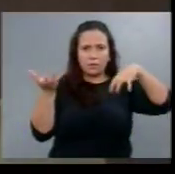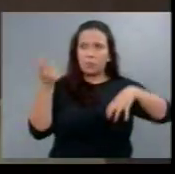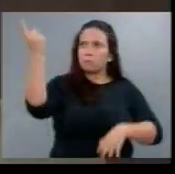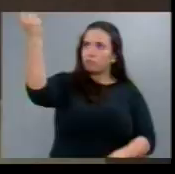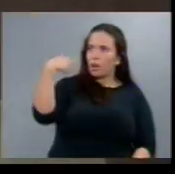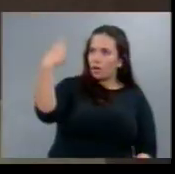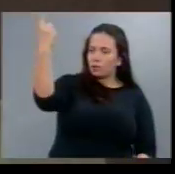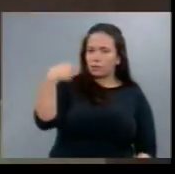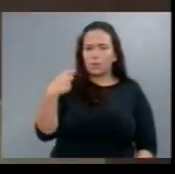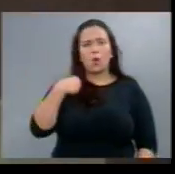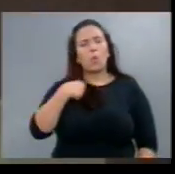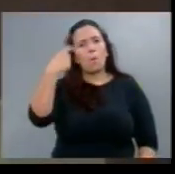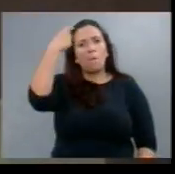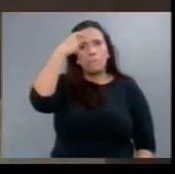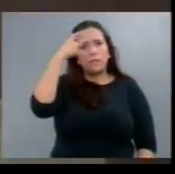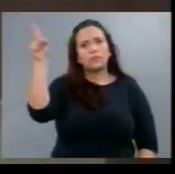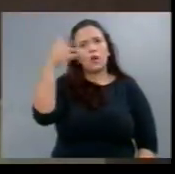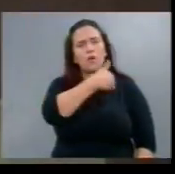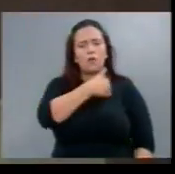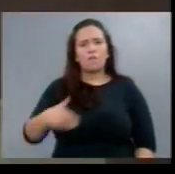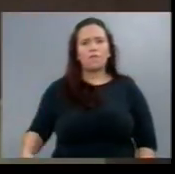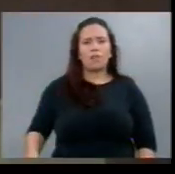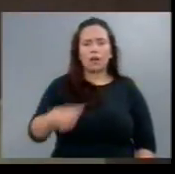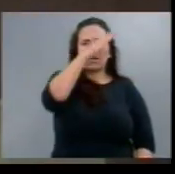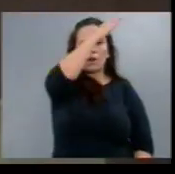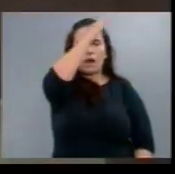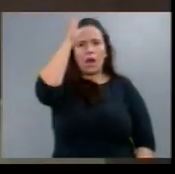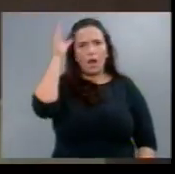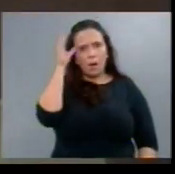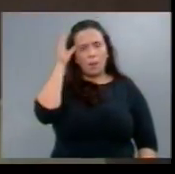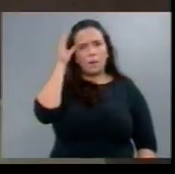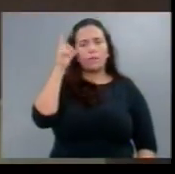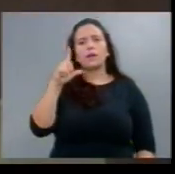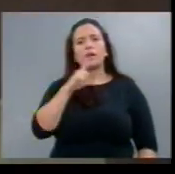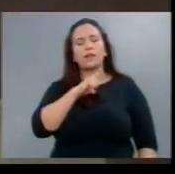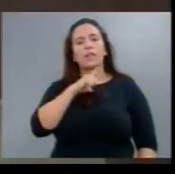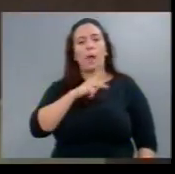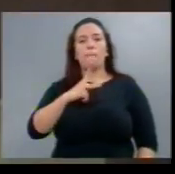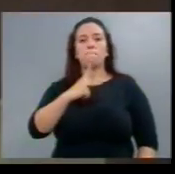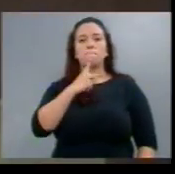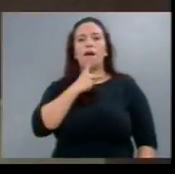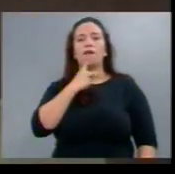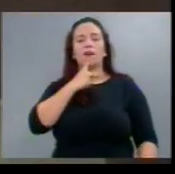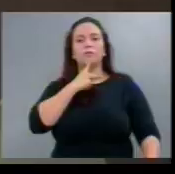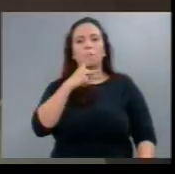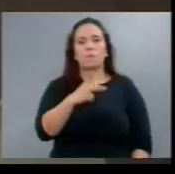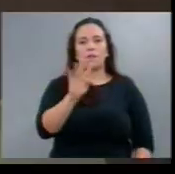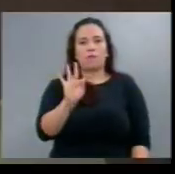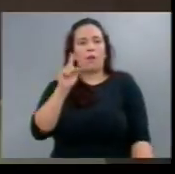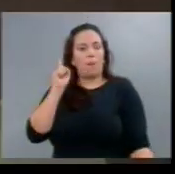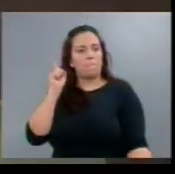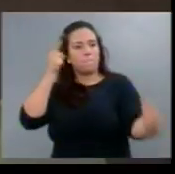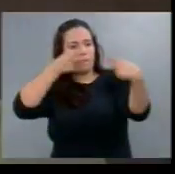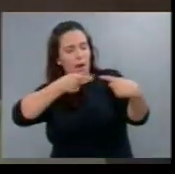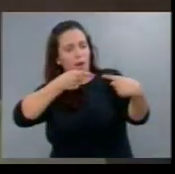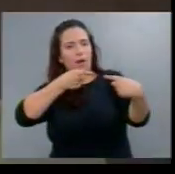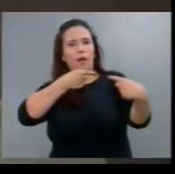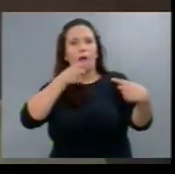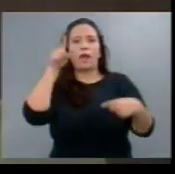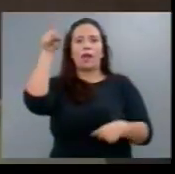Eu pensava que o governador Camilo Santana, ele tinha um viés de oposição a essas